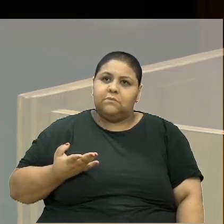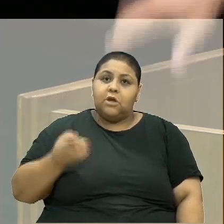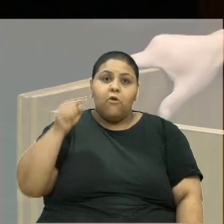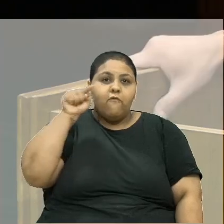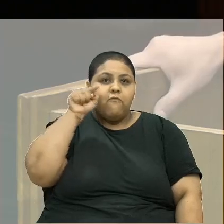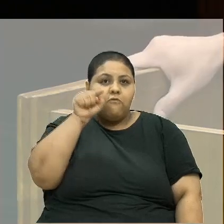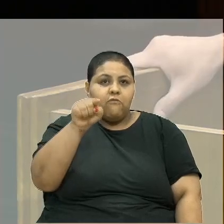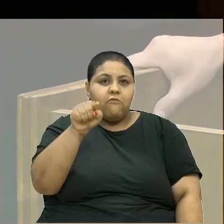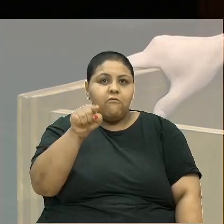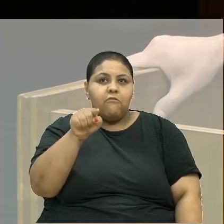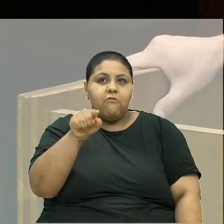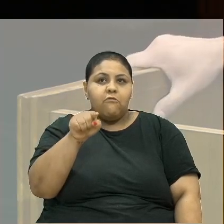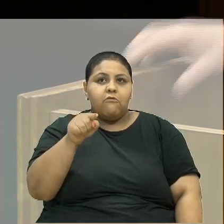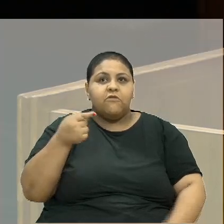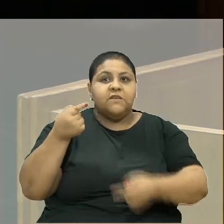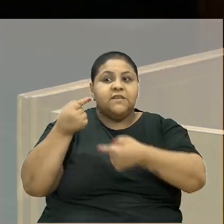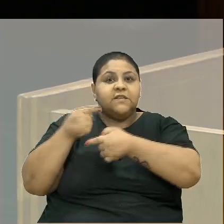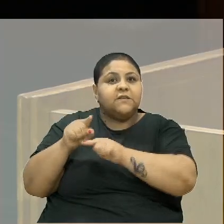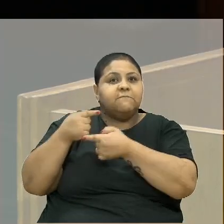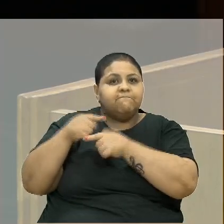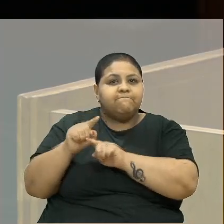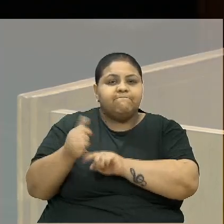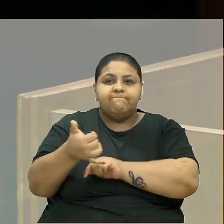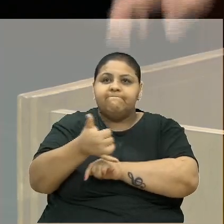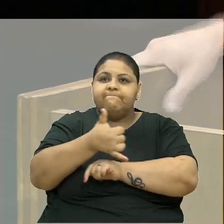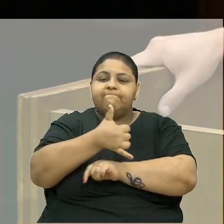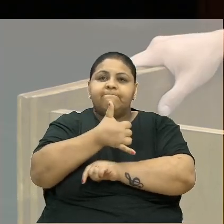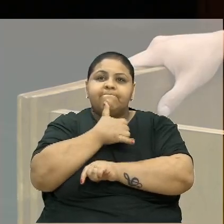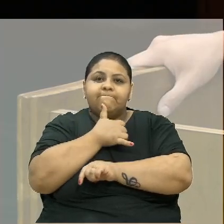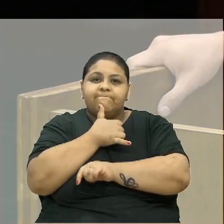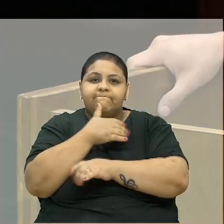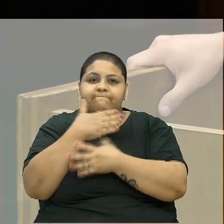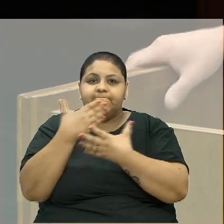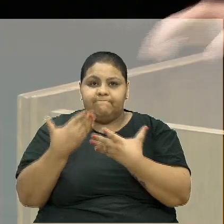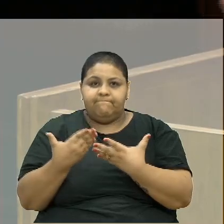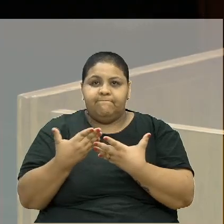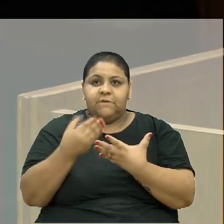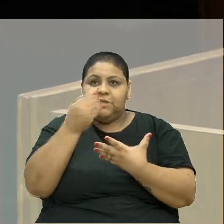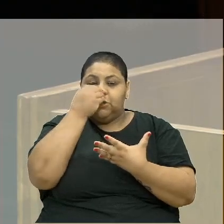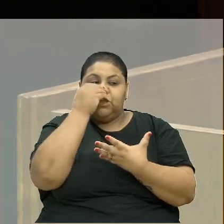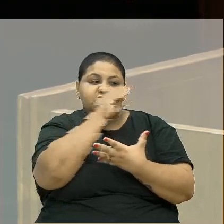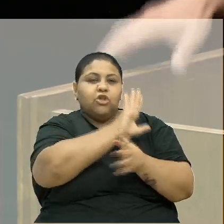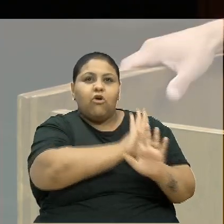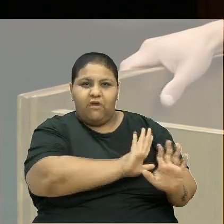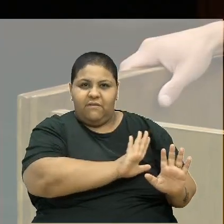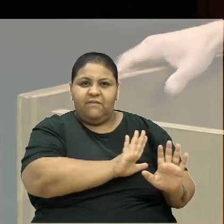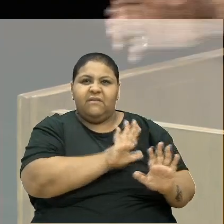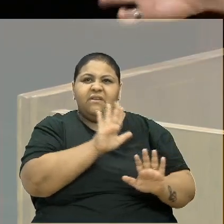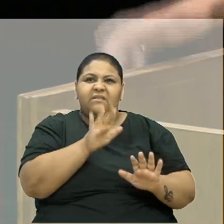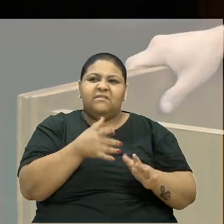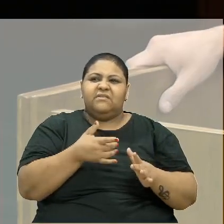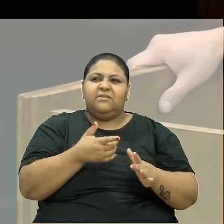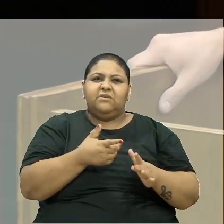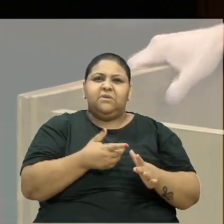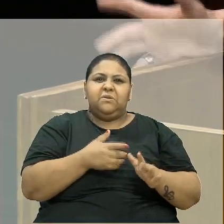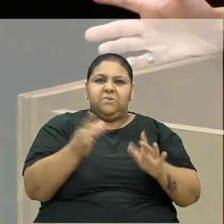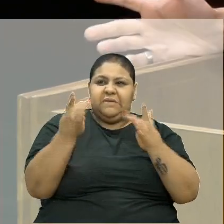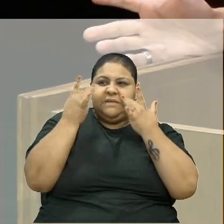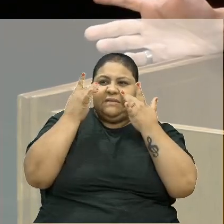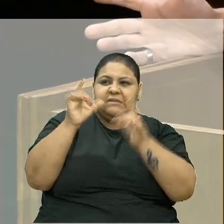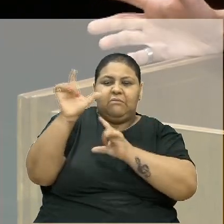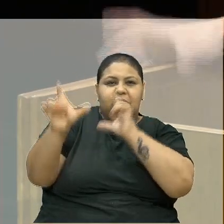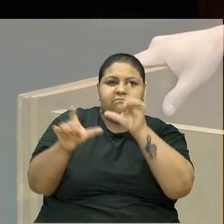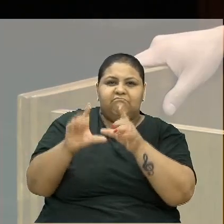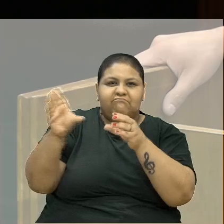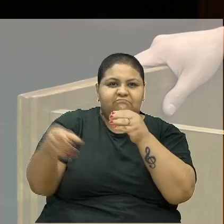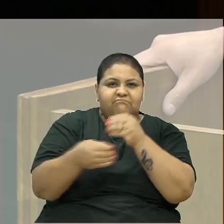Você que estava lá criticando, infelizmente a gente acaba ignorando, né? Porque às vezes tu vai dar importância para certas pessoas que não